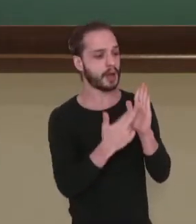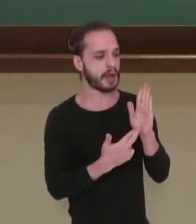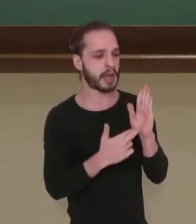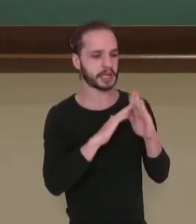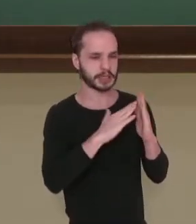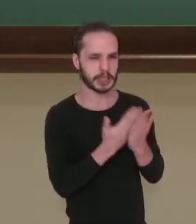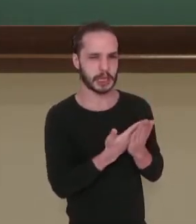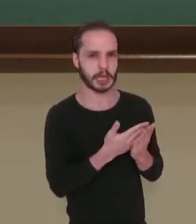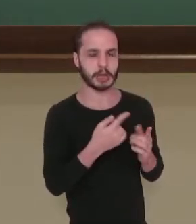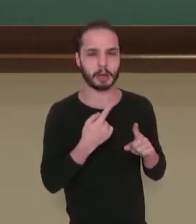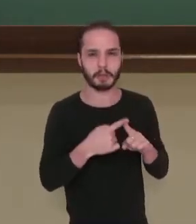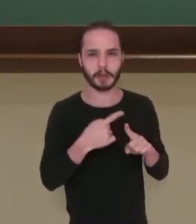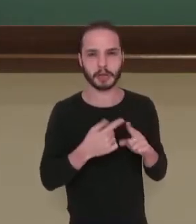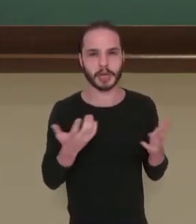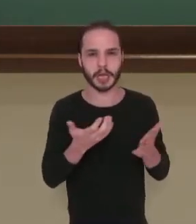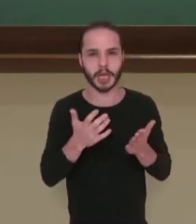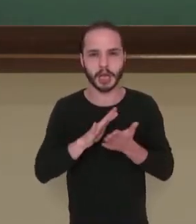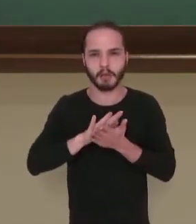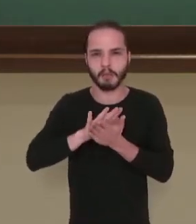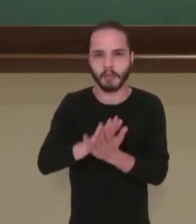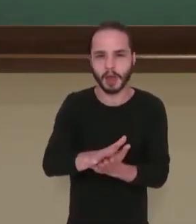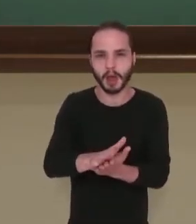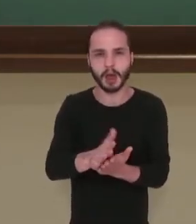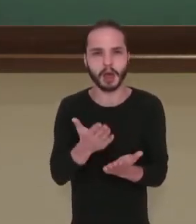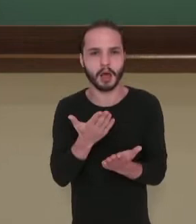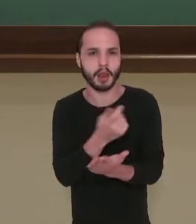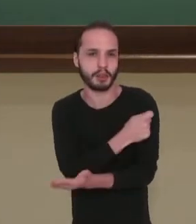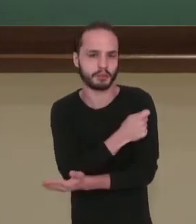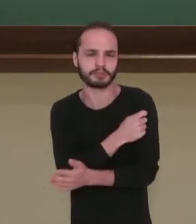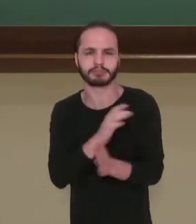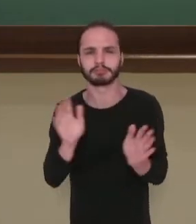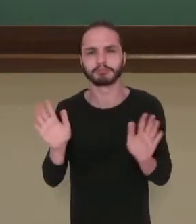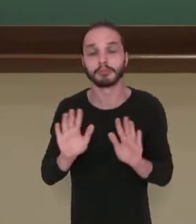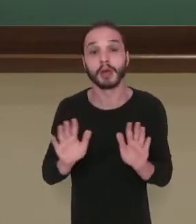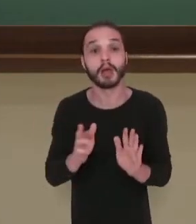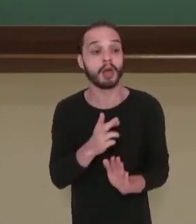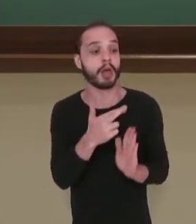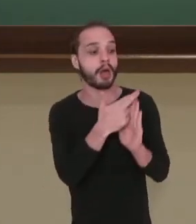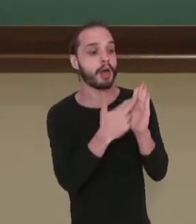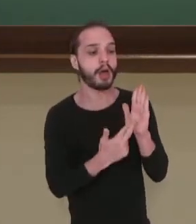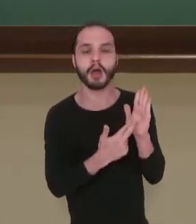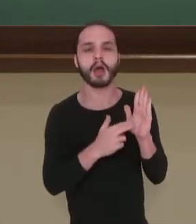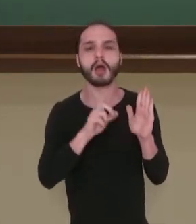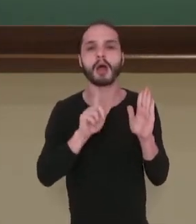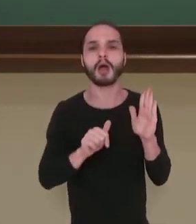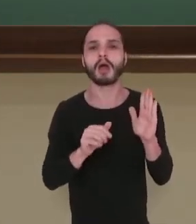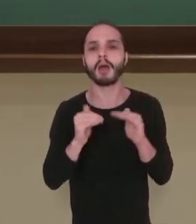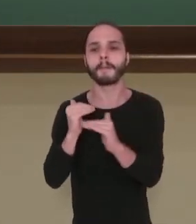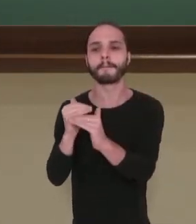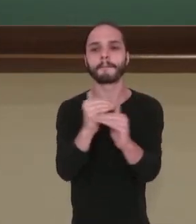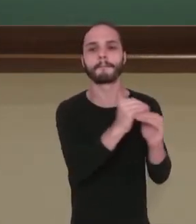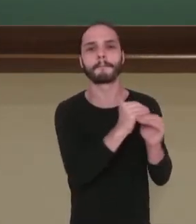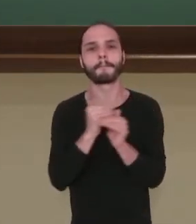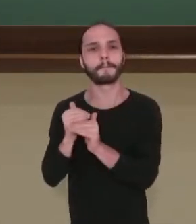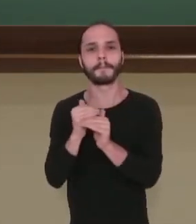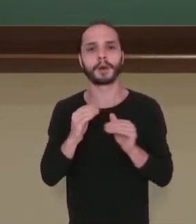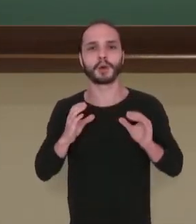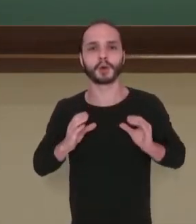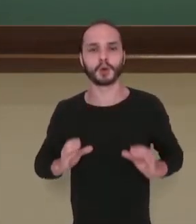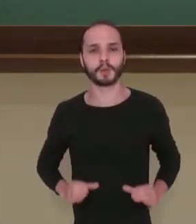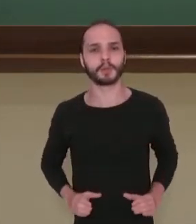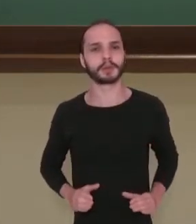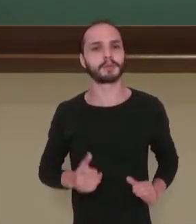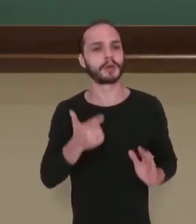uma escola que quer oprimir o aluno. A regra, ela serve justamente para criar um padrão de comportamento, para regular a maneira de